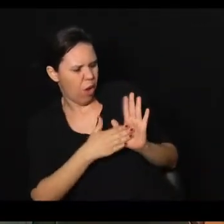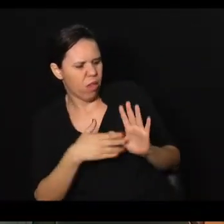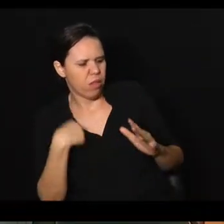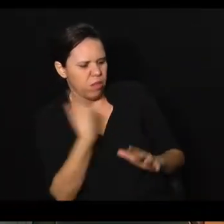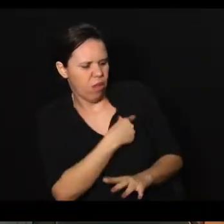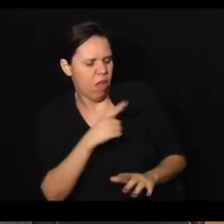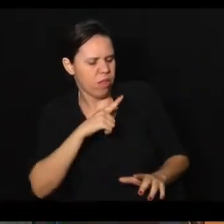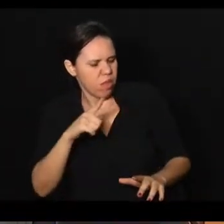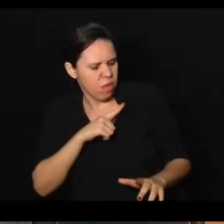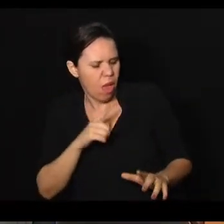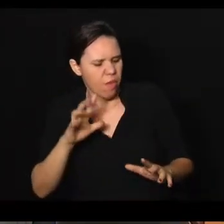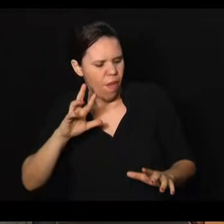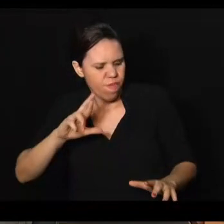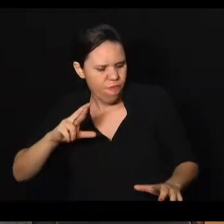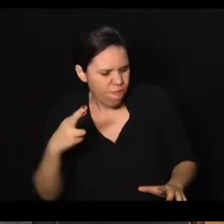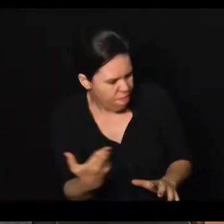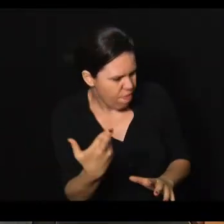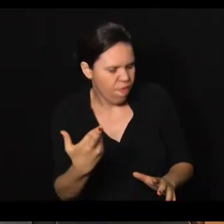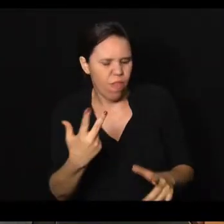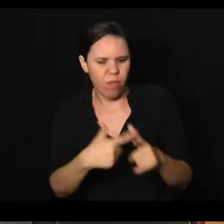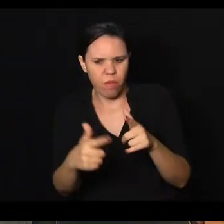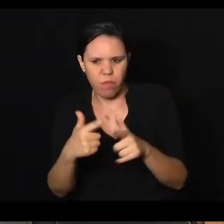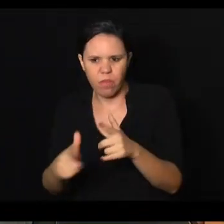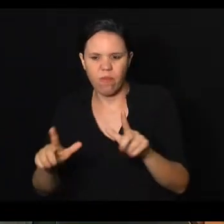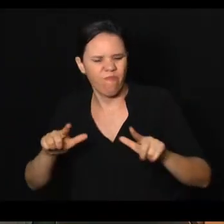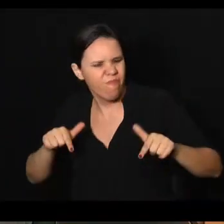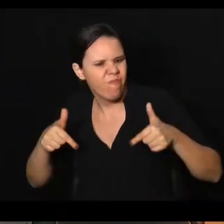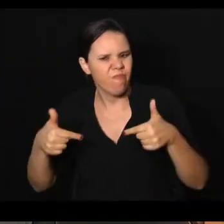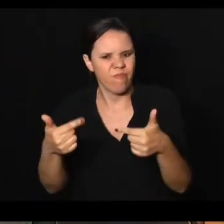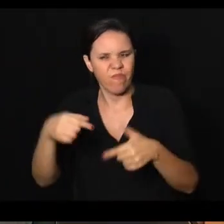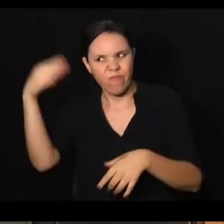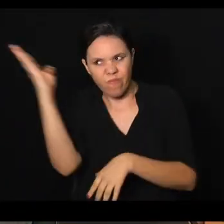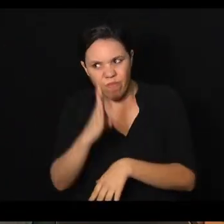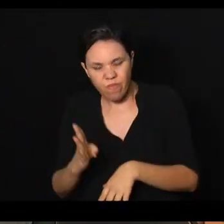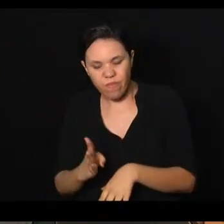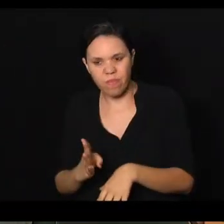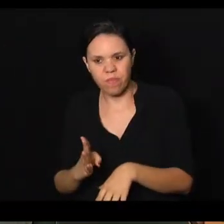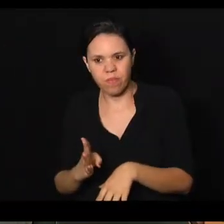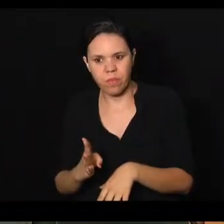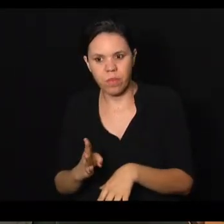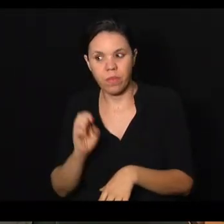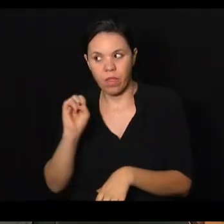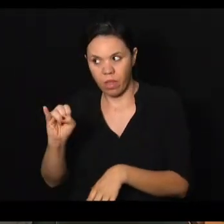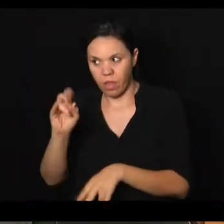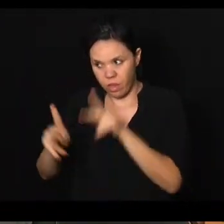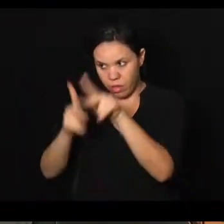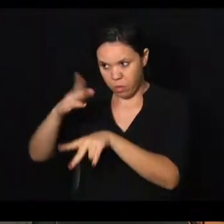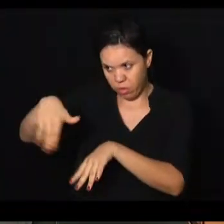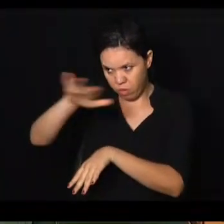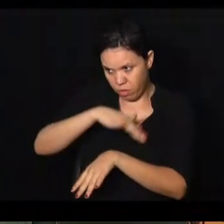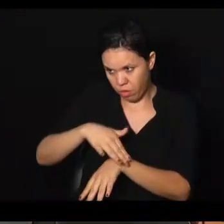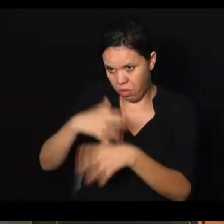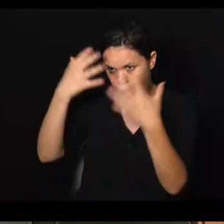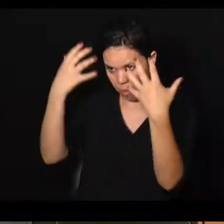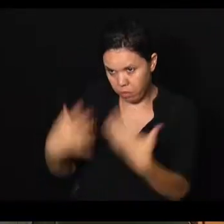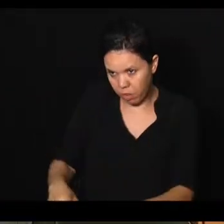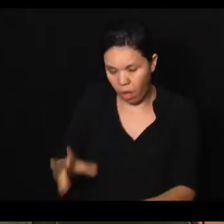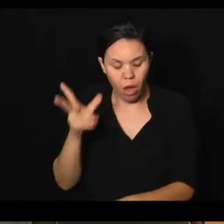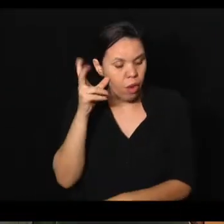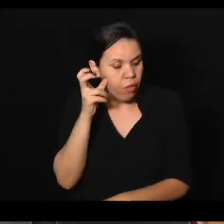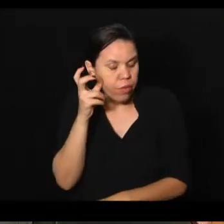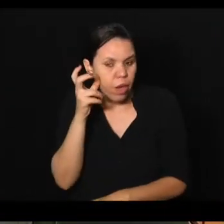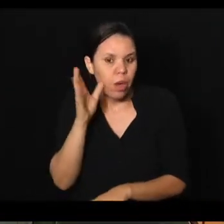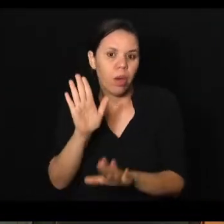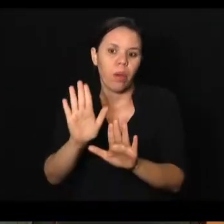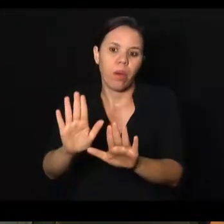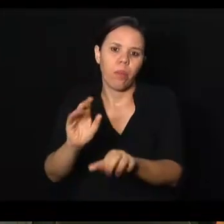os problemas que as mulheres estão enfrentando no Brasil, se essas pessoas não querem ouvir, pelo